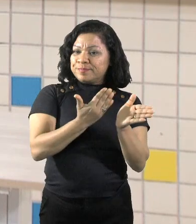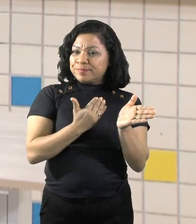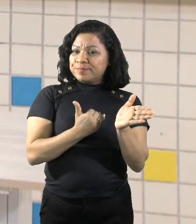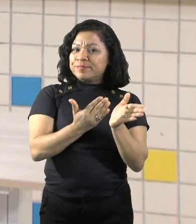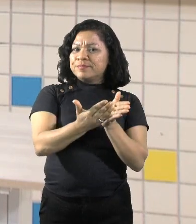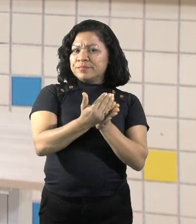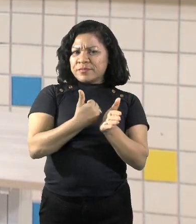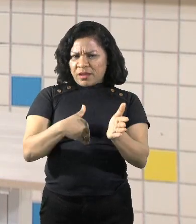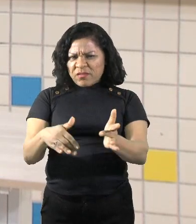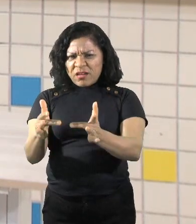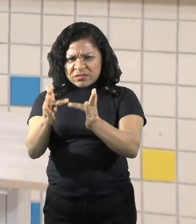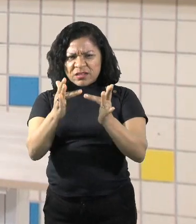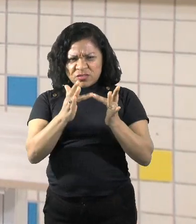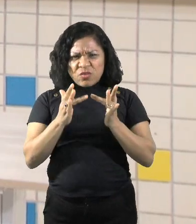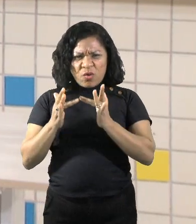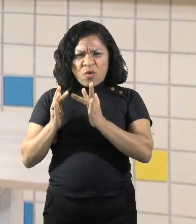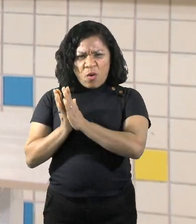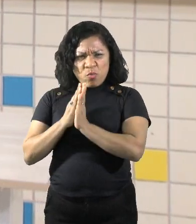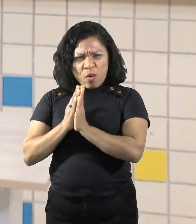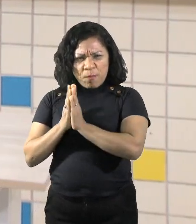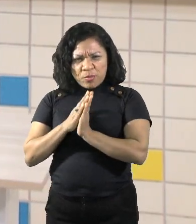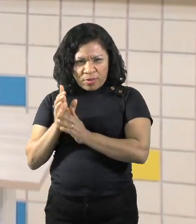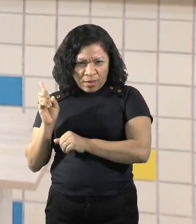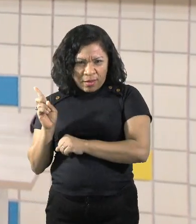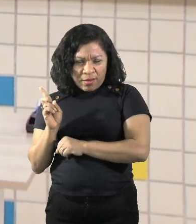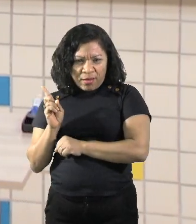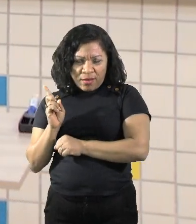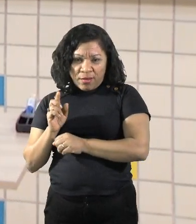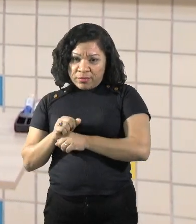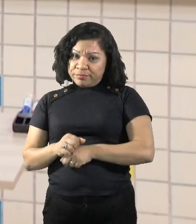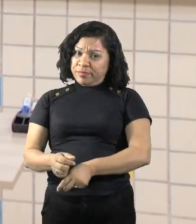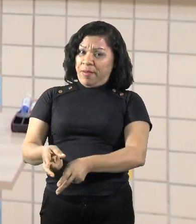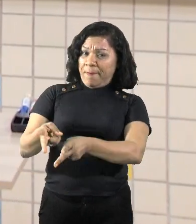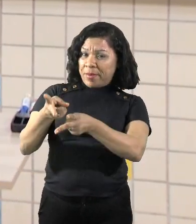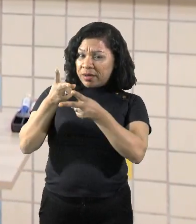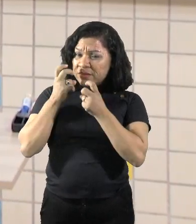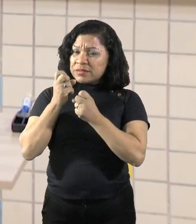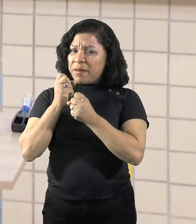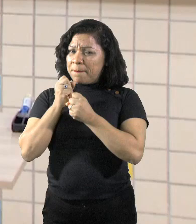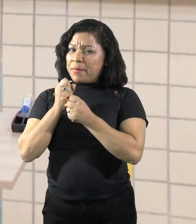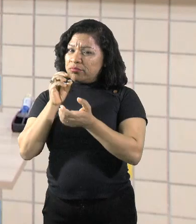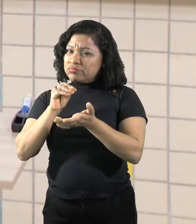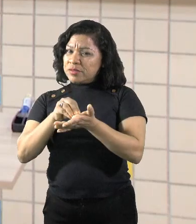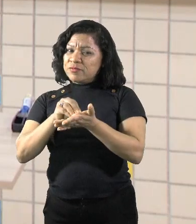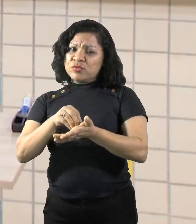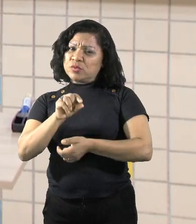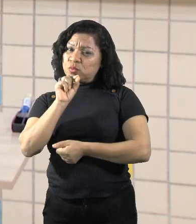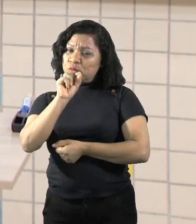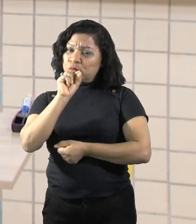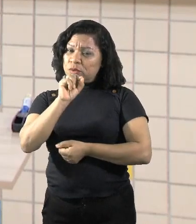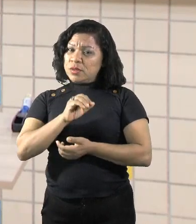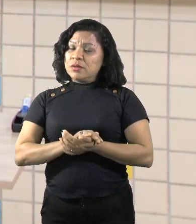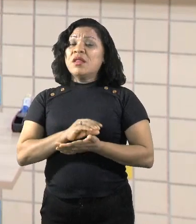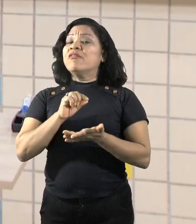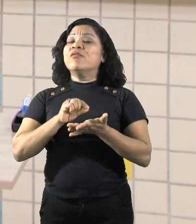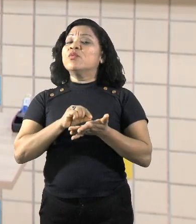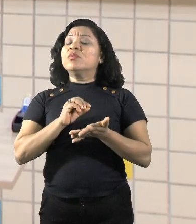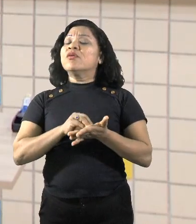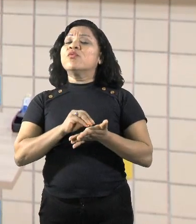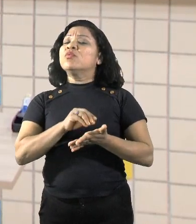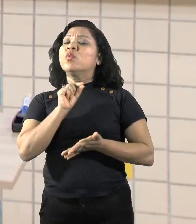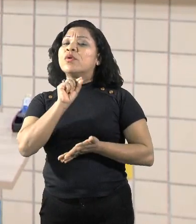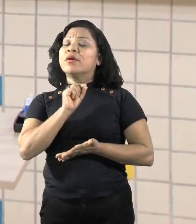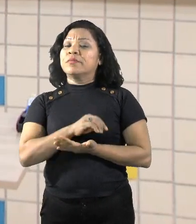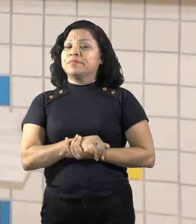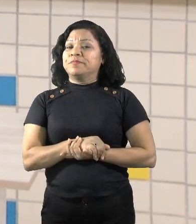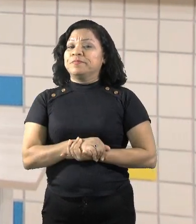Vocês concordam com ela? Vocês também perceberam que está faltando alguma coisa? Está faltando o quê?